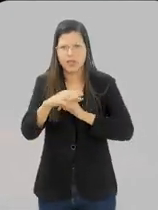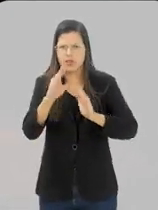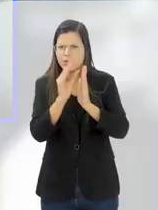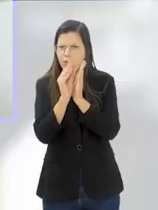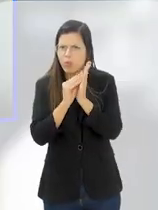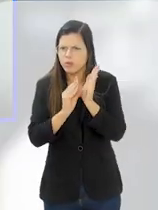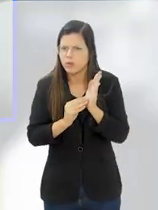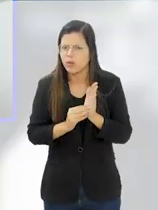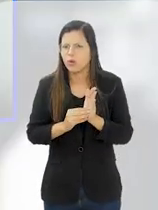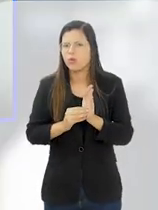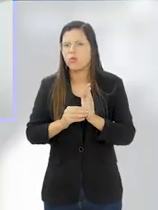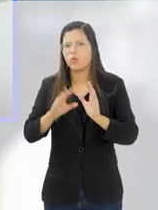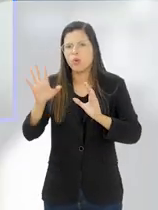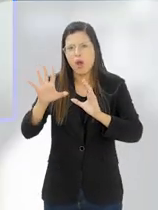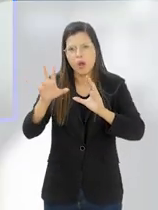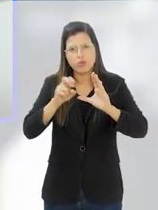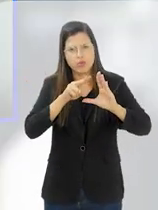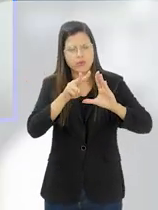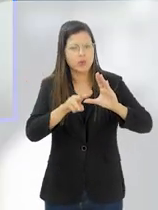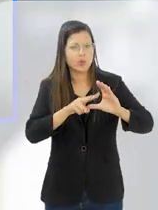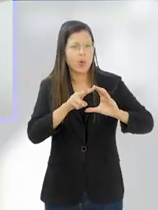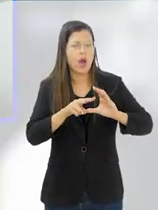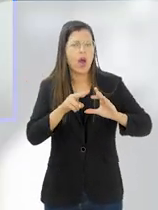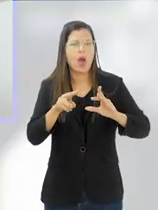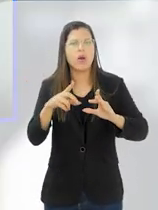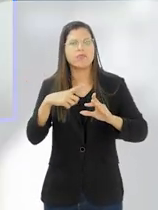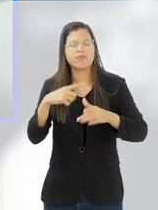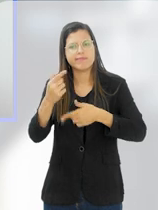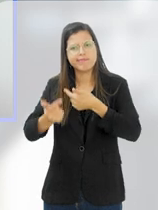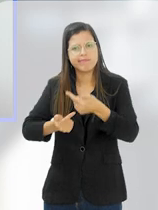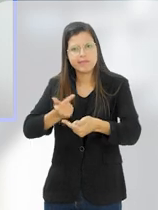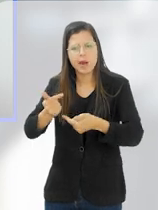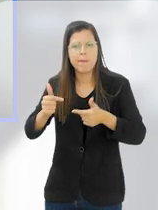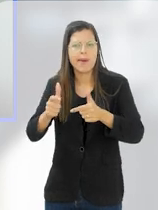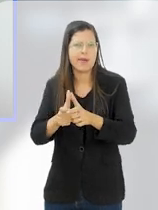conteúdos distintos, conteúdo audiovisual, enfim, a gente tem um trabalho amplo nessa